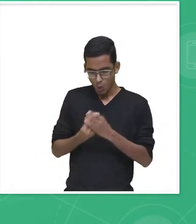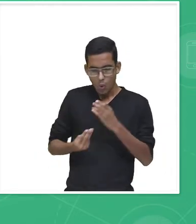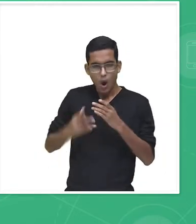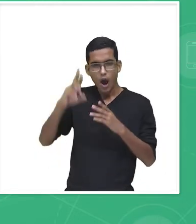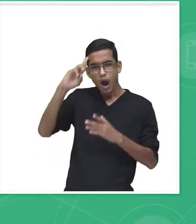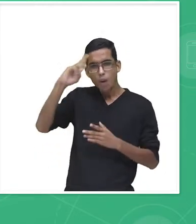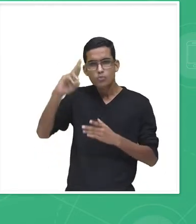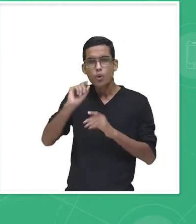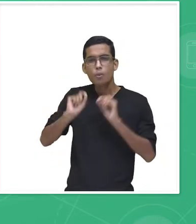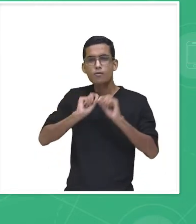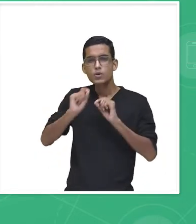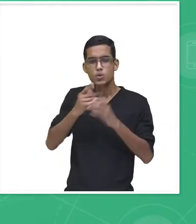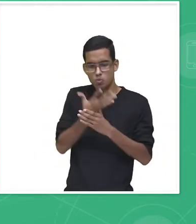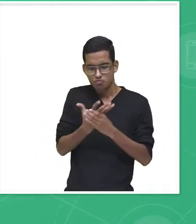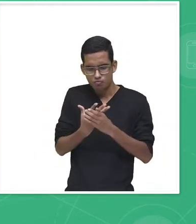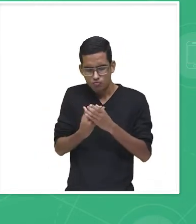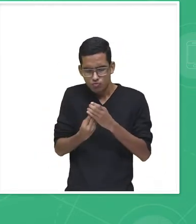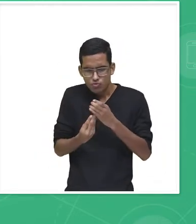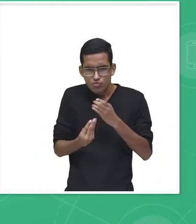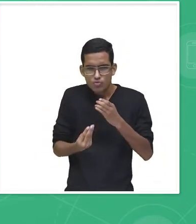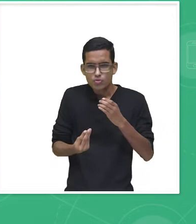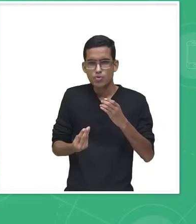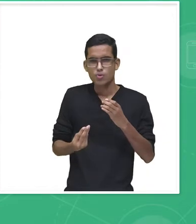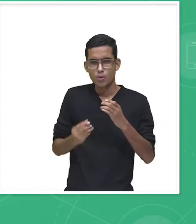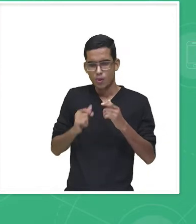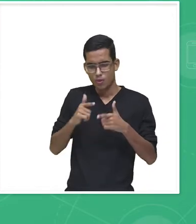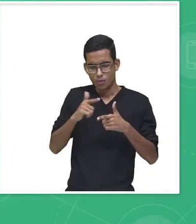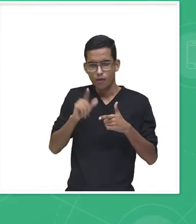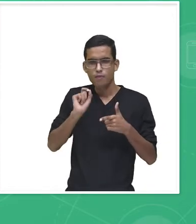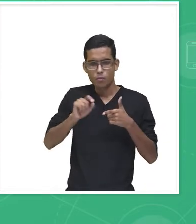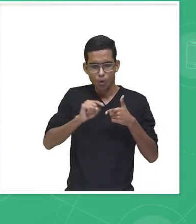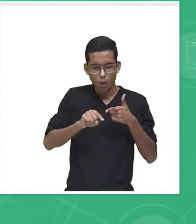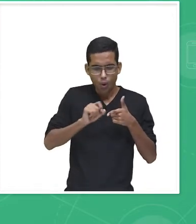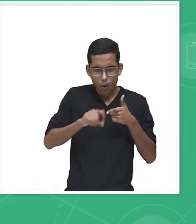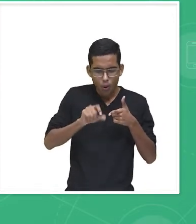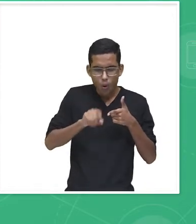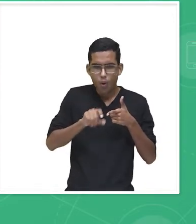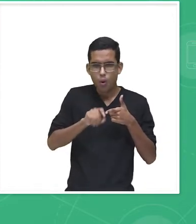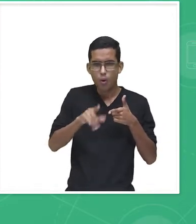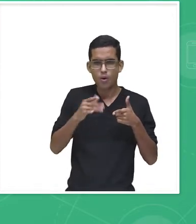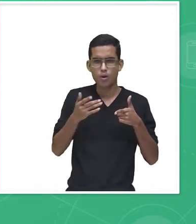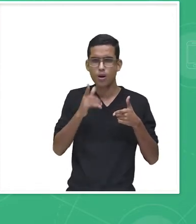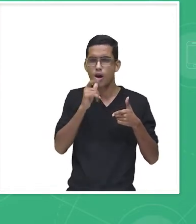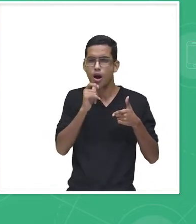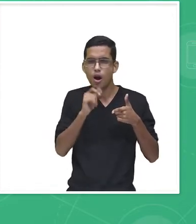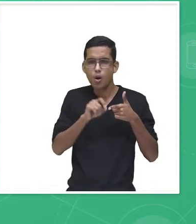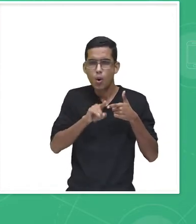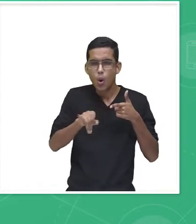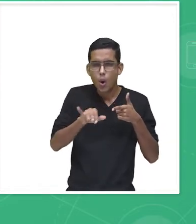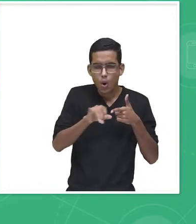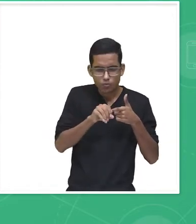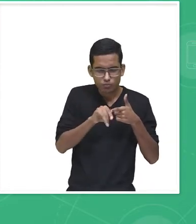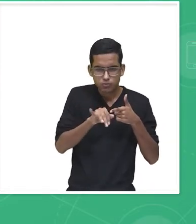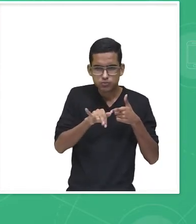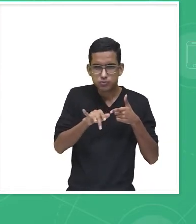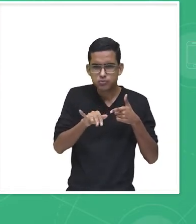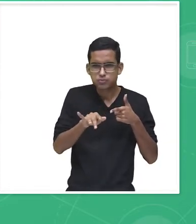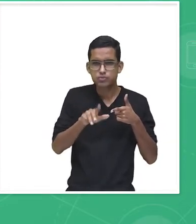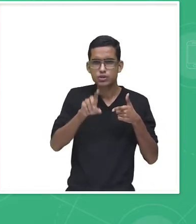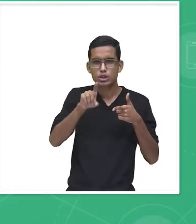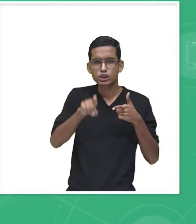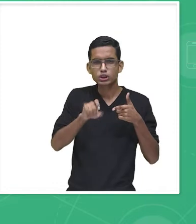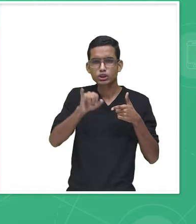que fabricam a urina então o sangue todo do nosso corpo passa pela pelos rins é aí no sistema